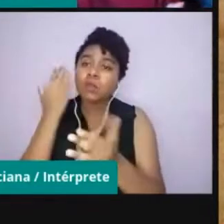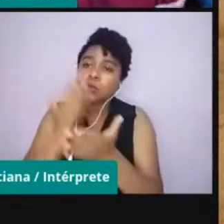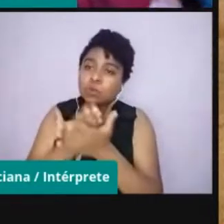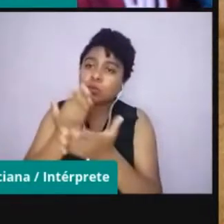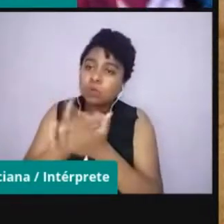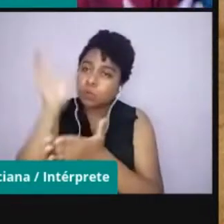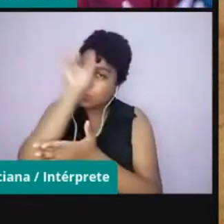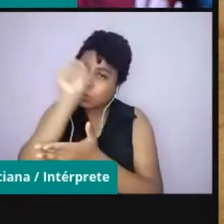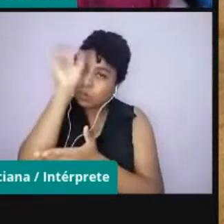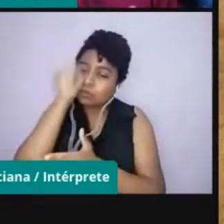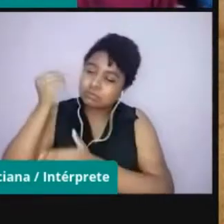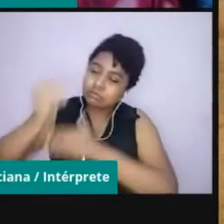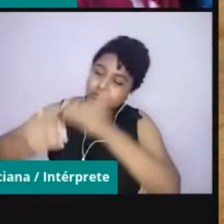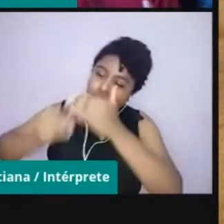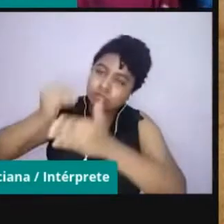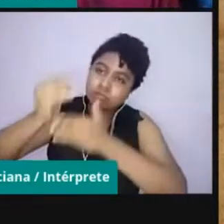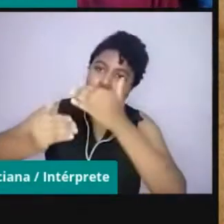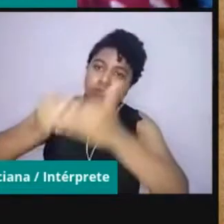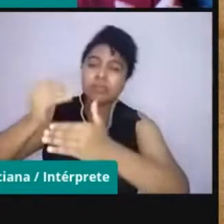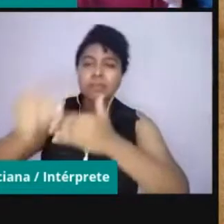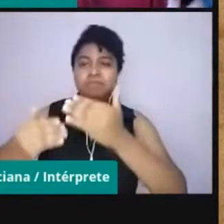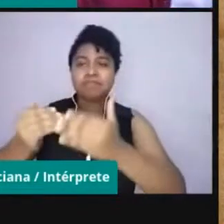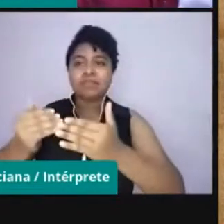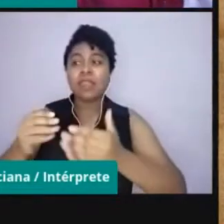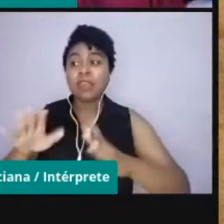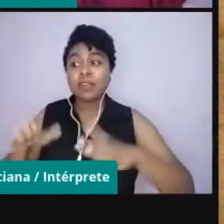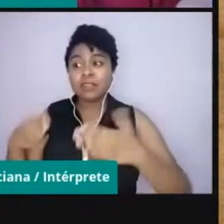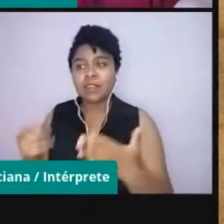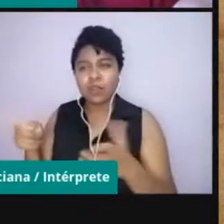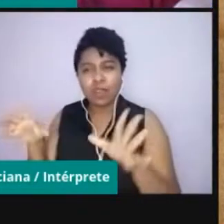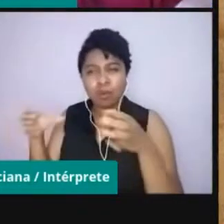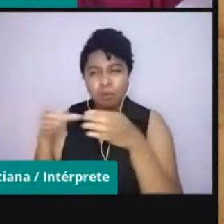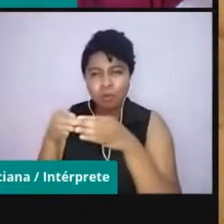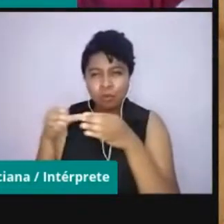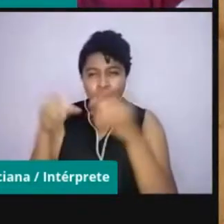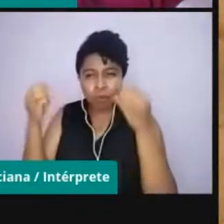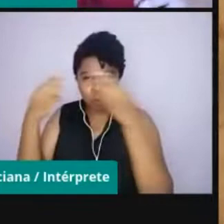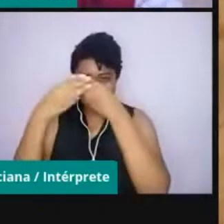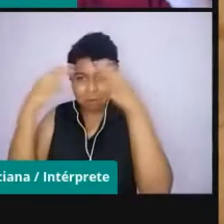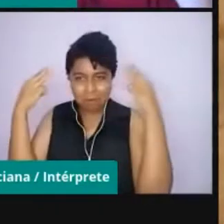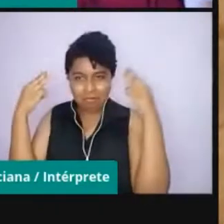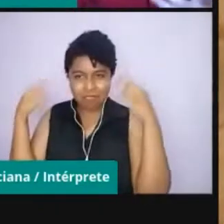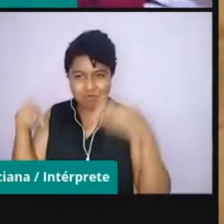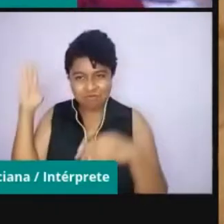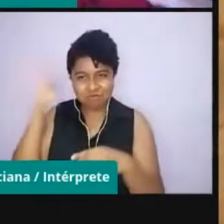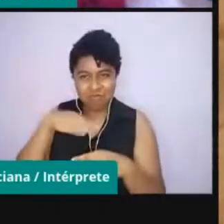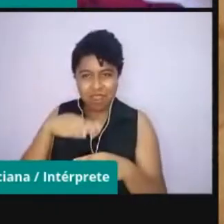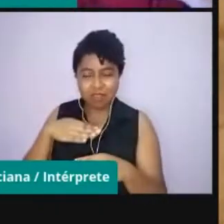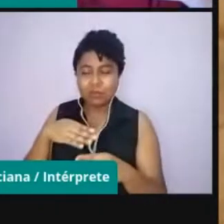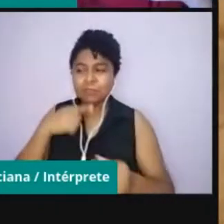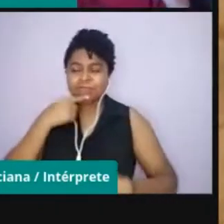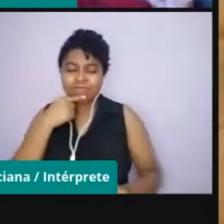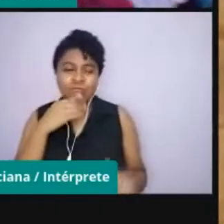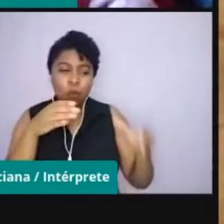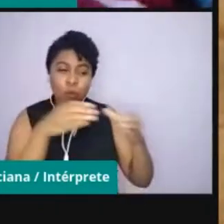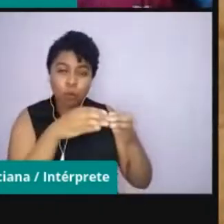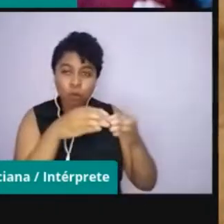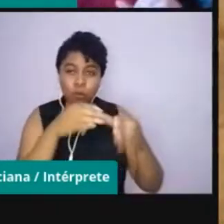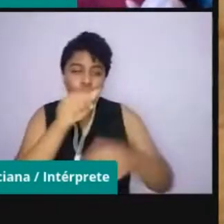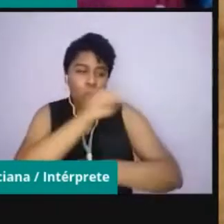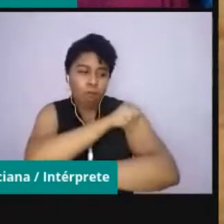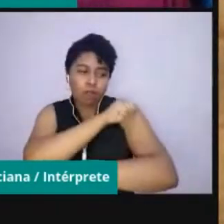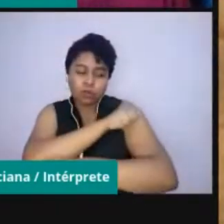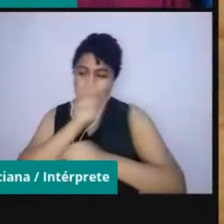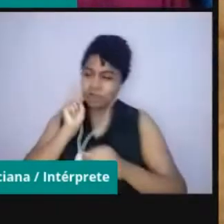Então, nessa parte, a gente queria que eles realmente pensassem como